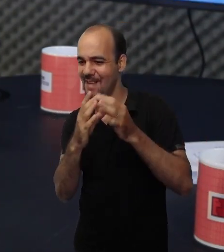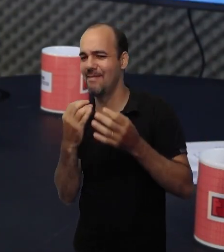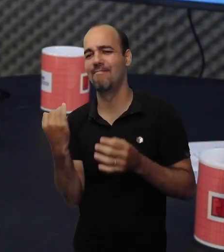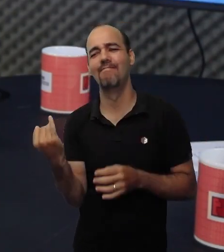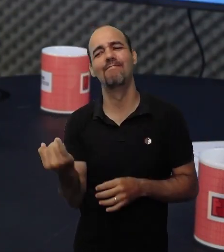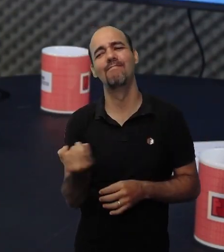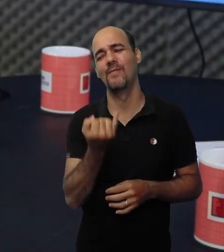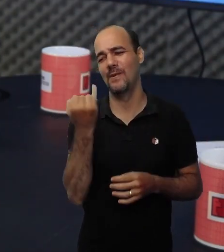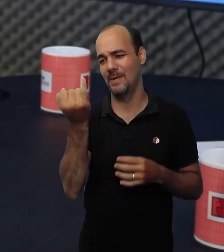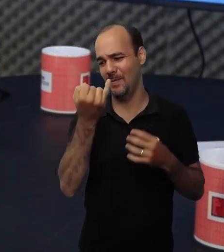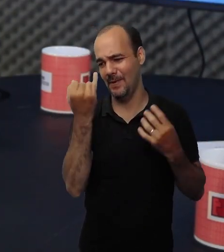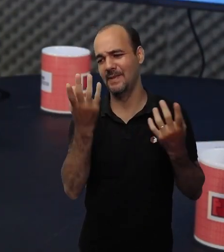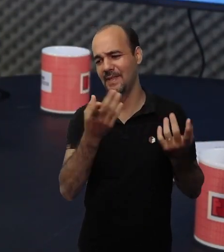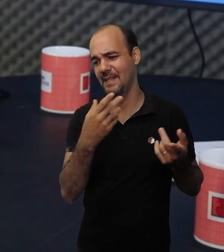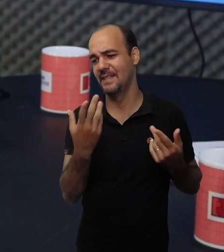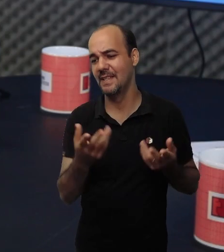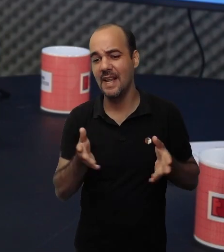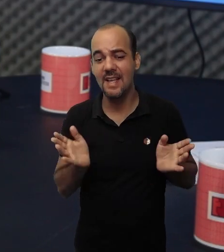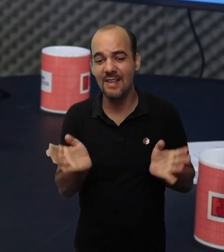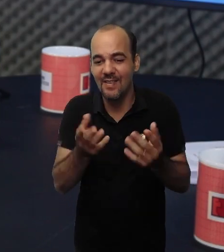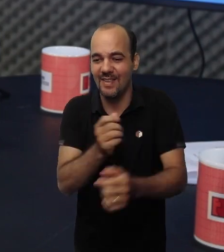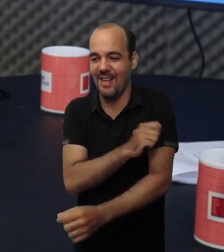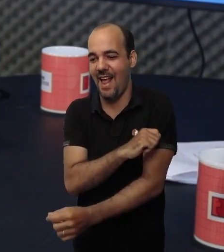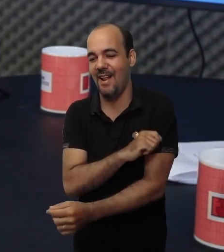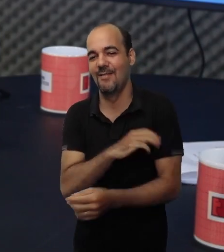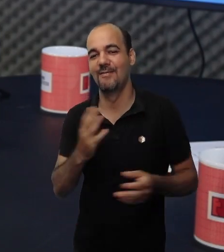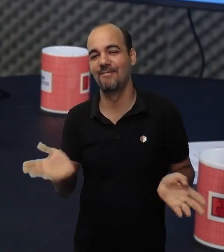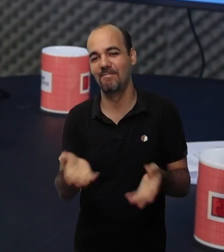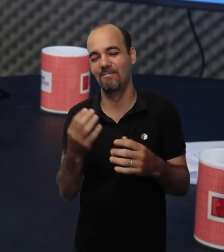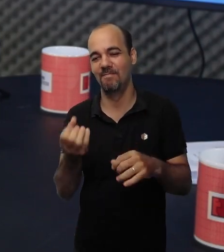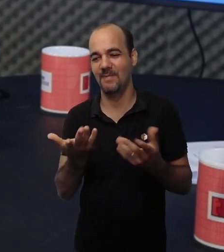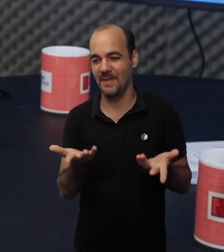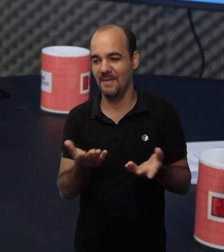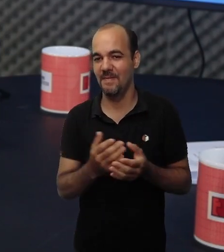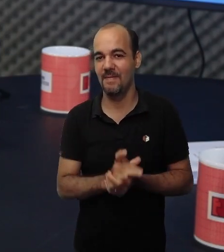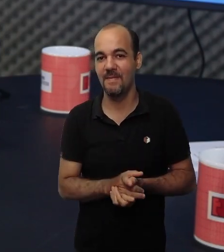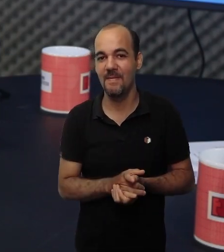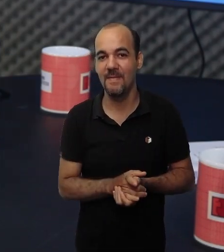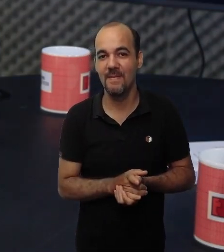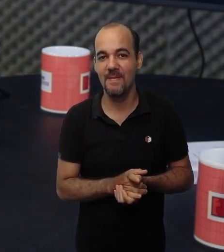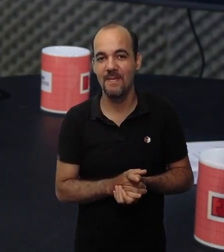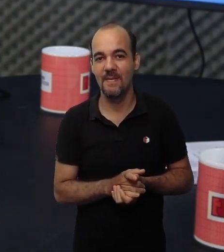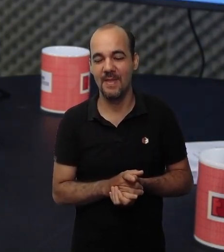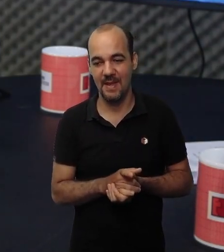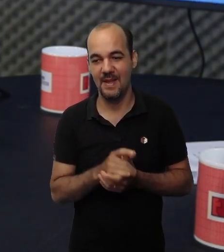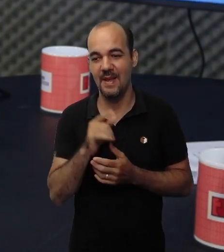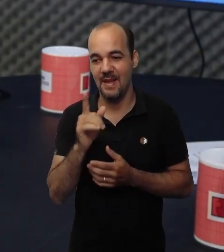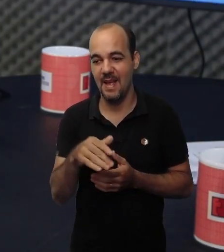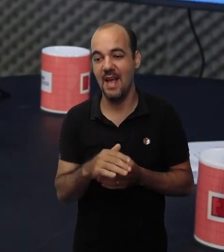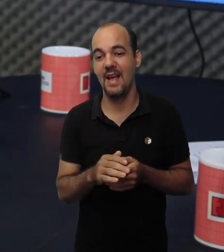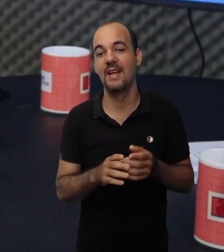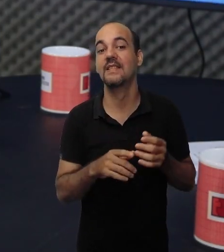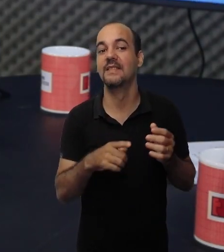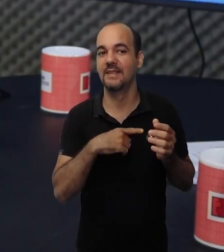tanto a pena e motivam tantos os alunos, né? Acho que é isso. E vamos montar aquele lá, né? Tem outros projetos